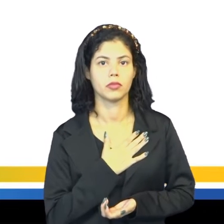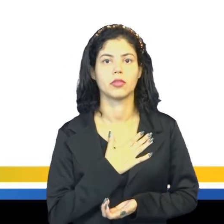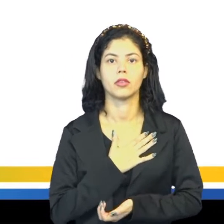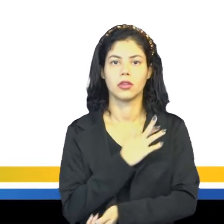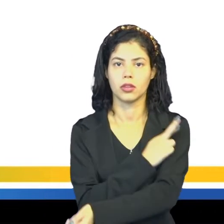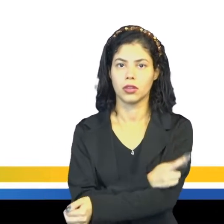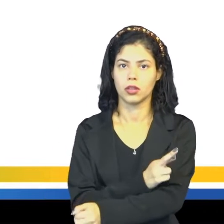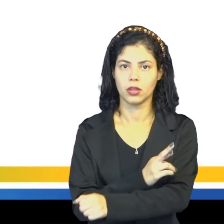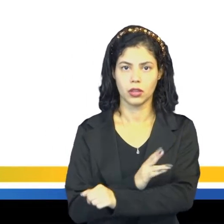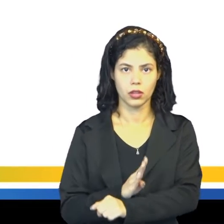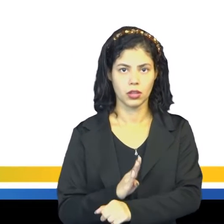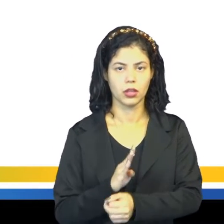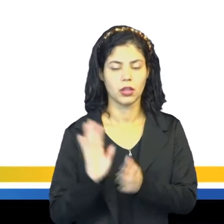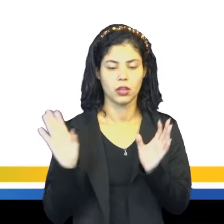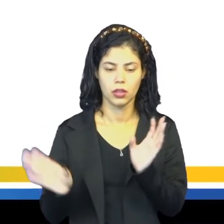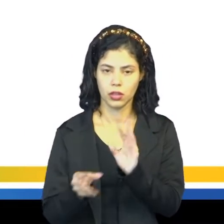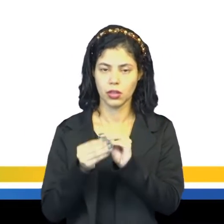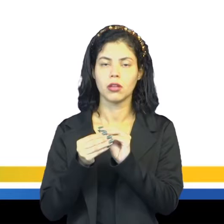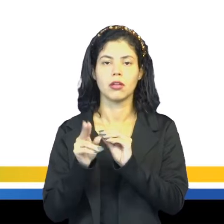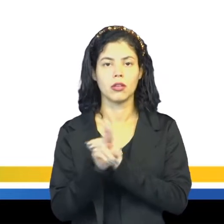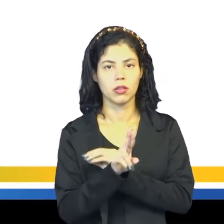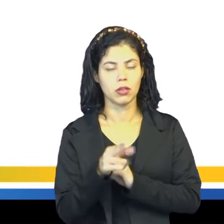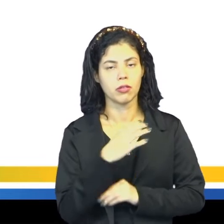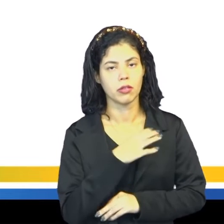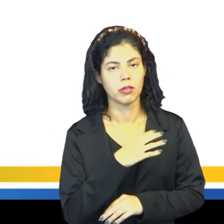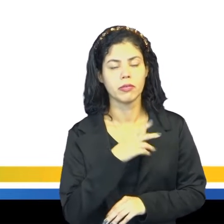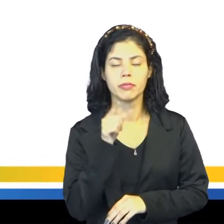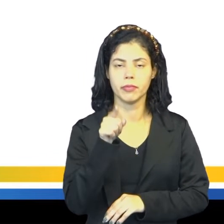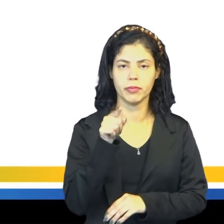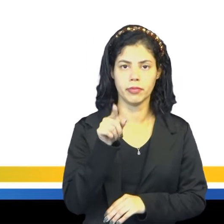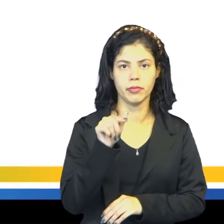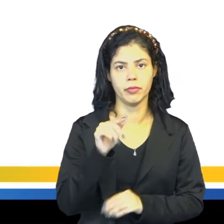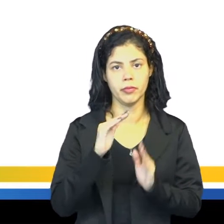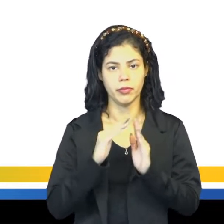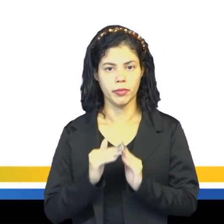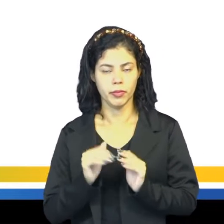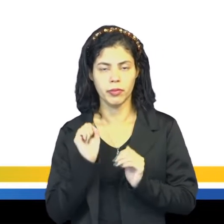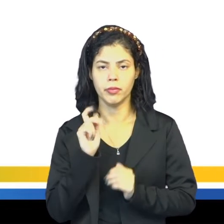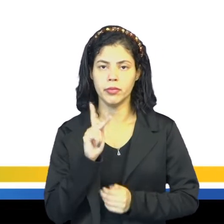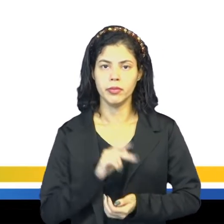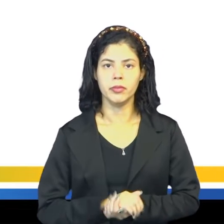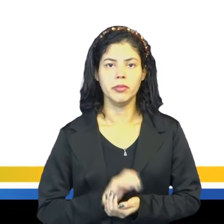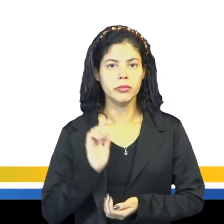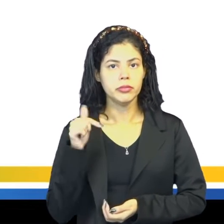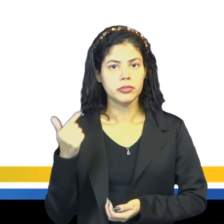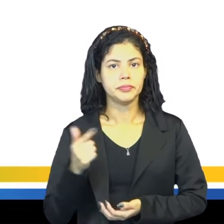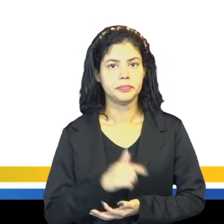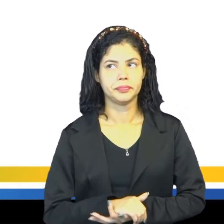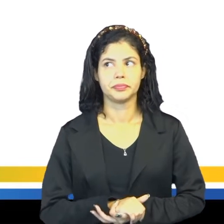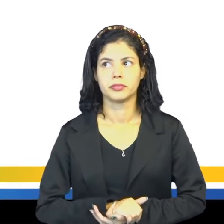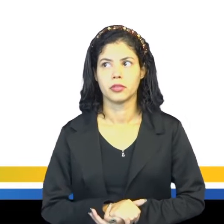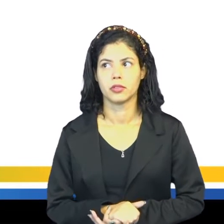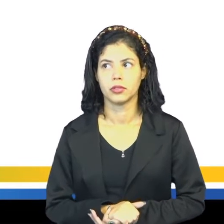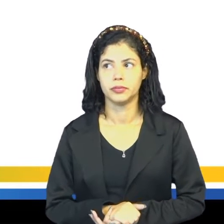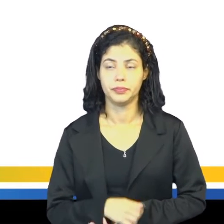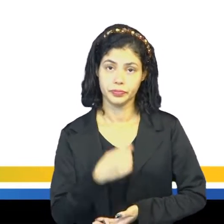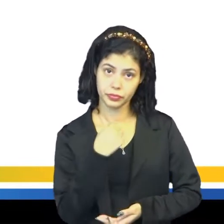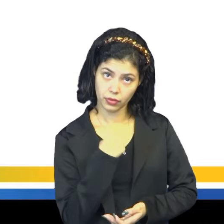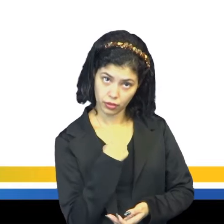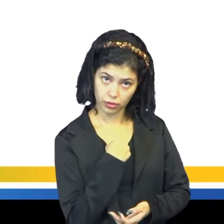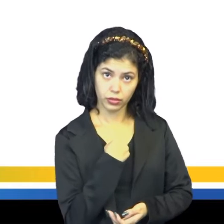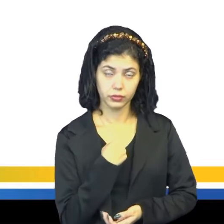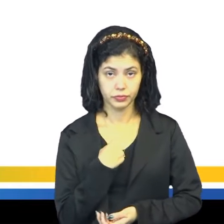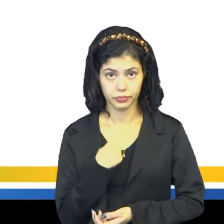eu sou de, e completa a frase com o nome da cidade que você é, ok? Próximo nós temos eu sou